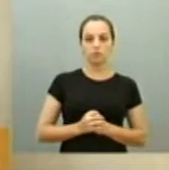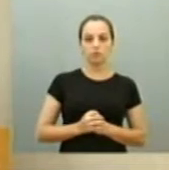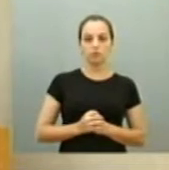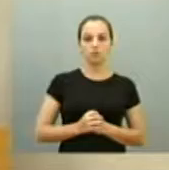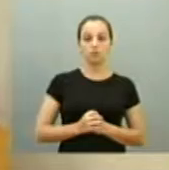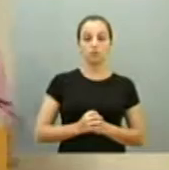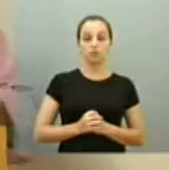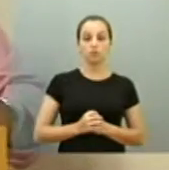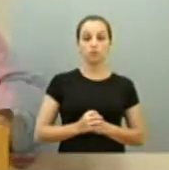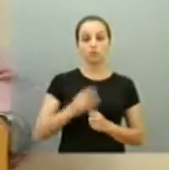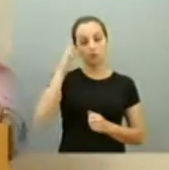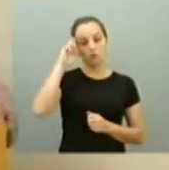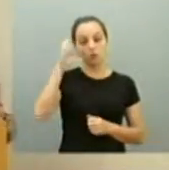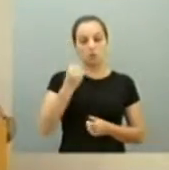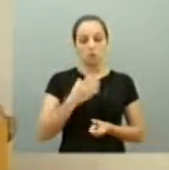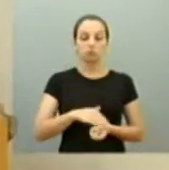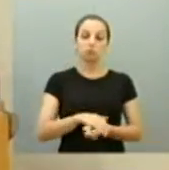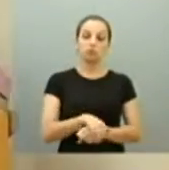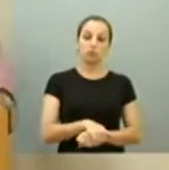Senhoras e senhores, boa noite, senhor presidente,